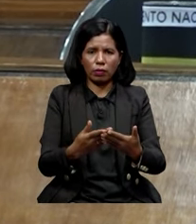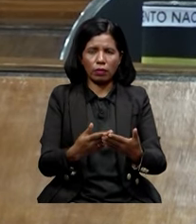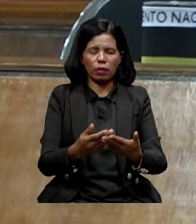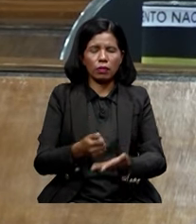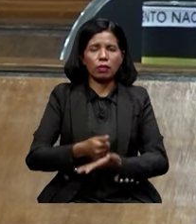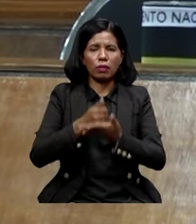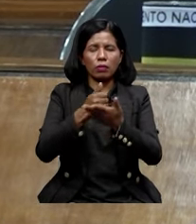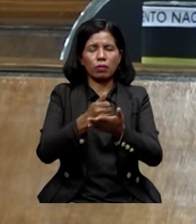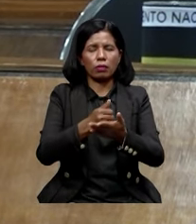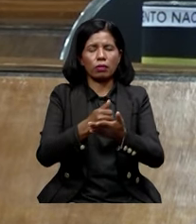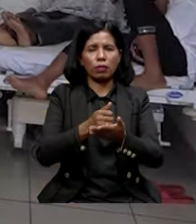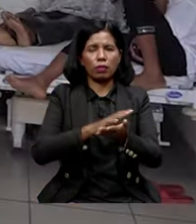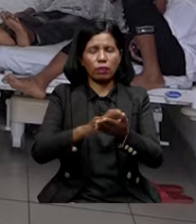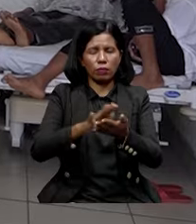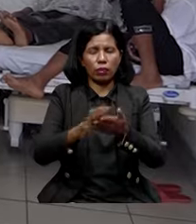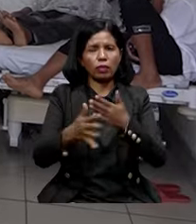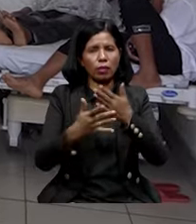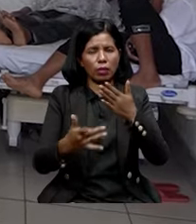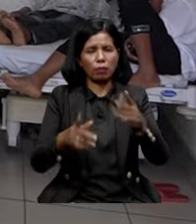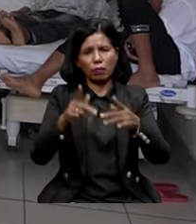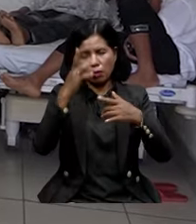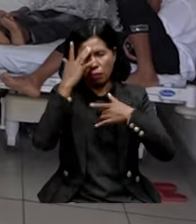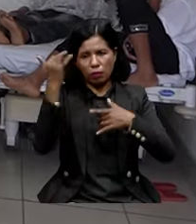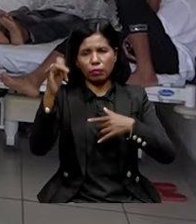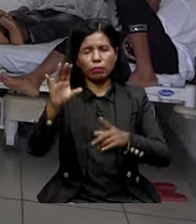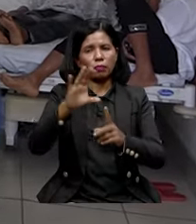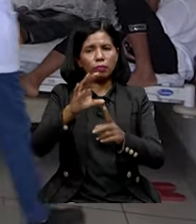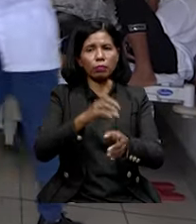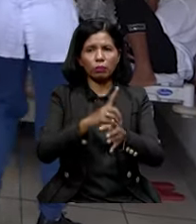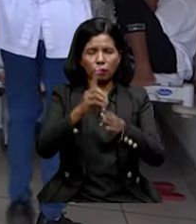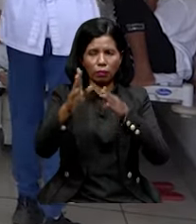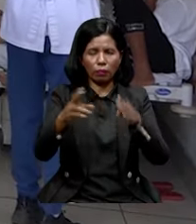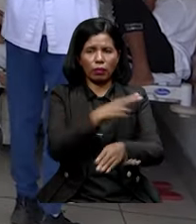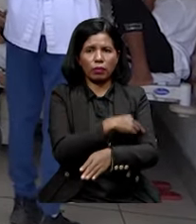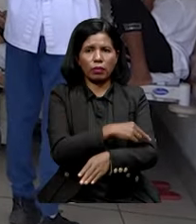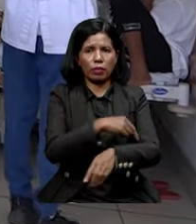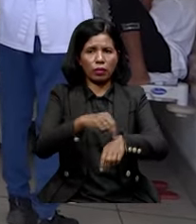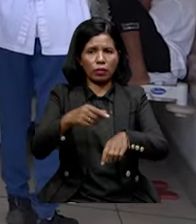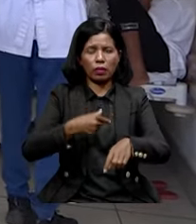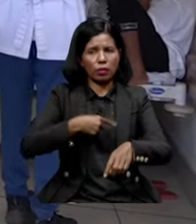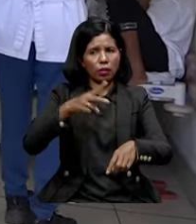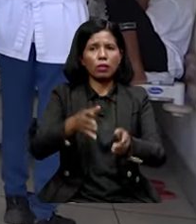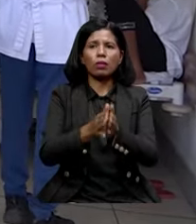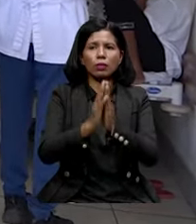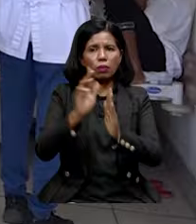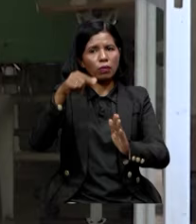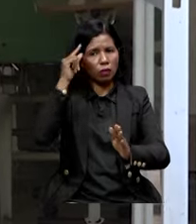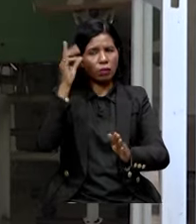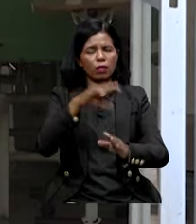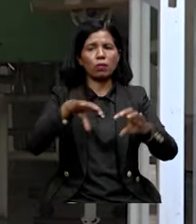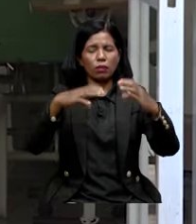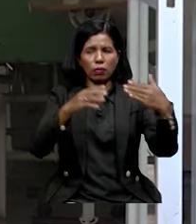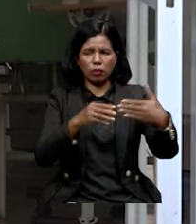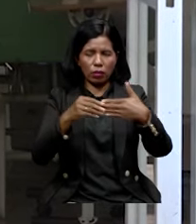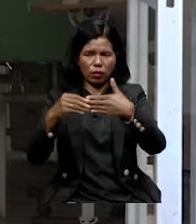facilidade ba fasra ni ba pasiente sira. Antes nemos, chefe departamento Nefrologia e Hospital Nacional Guido Valdares, o seu governo, liu comissão